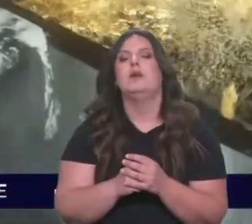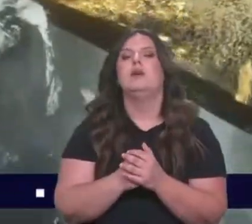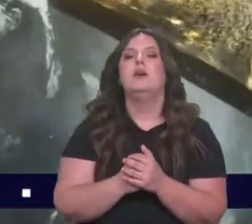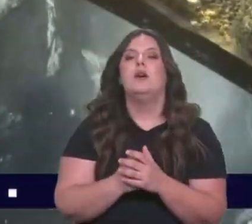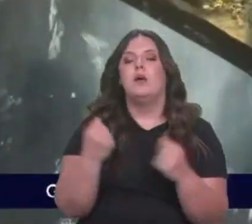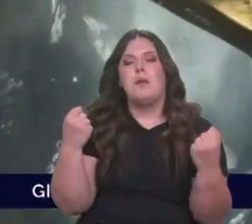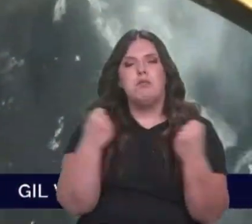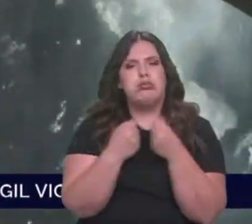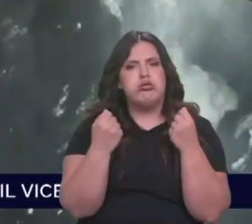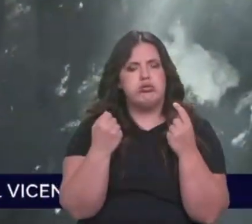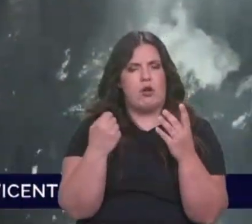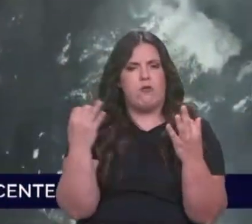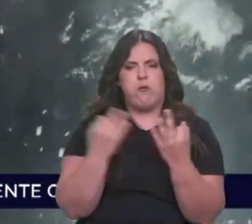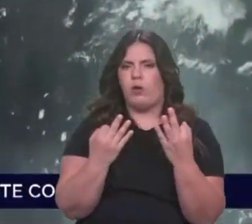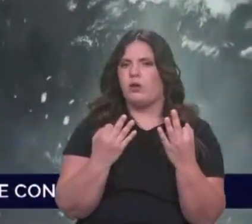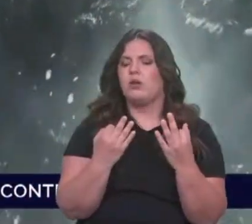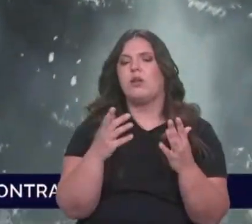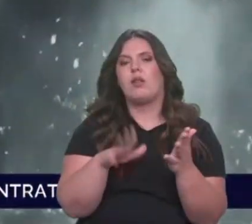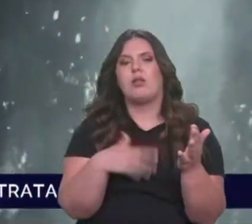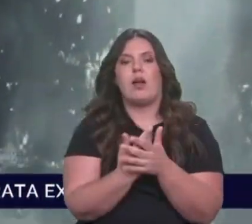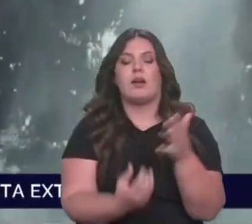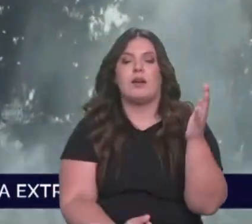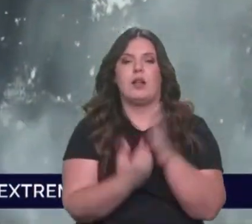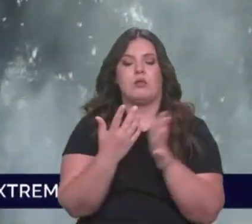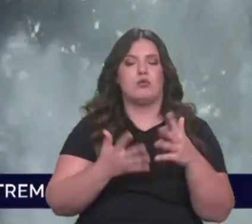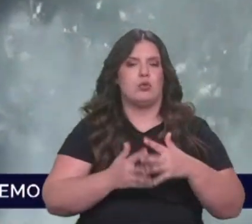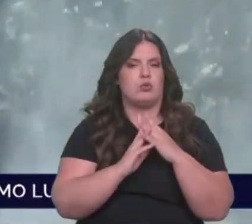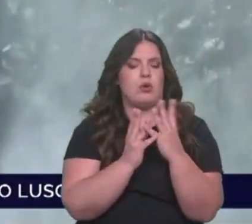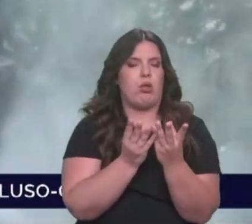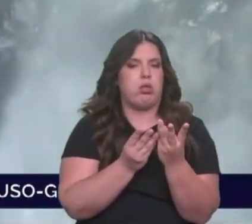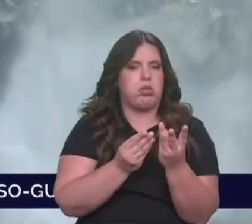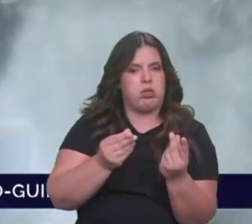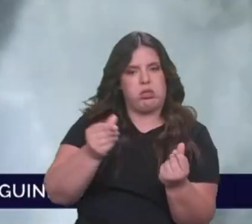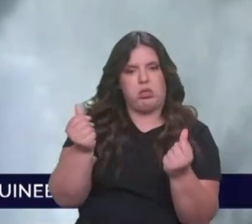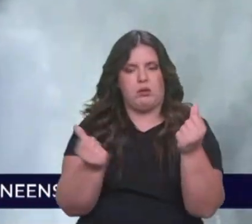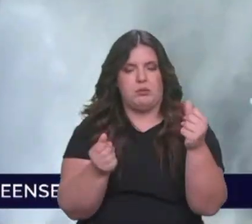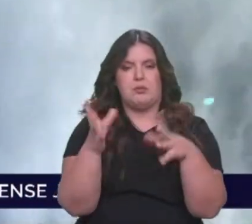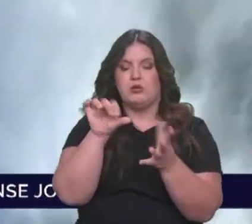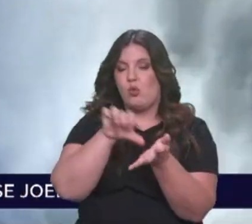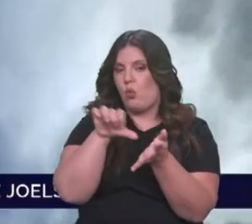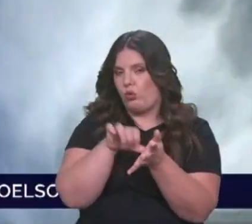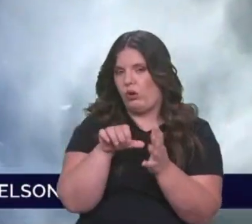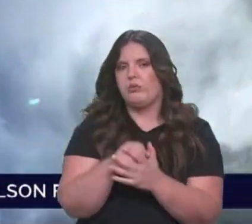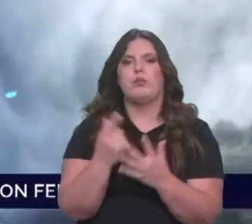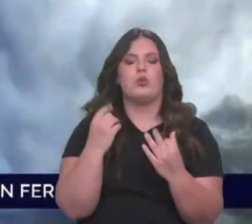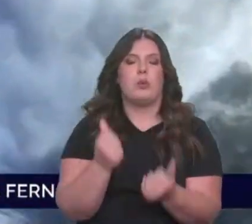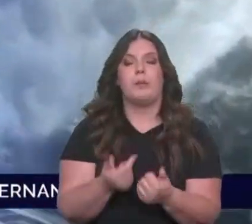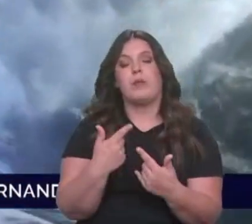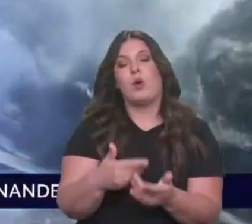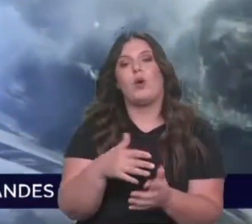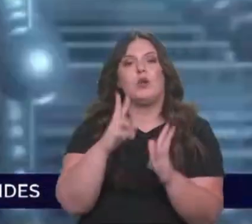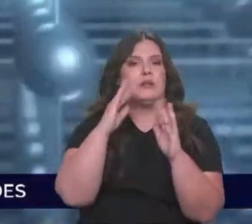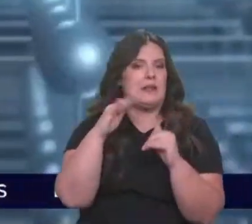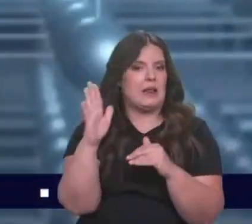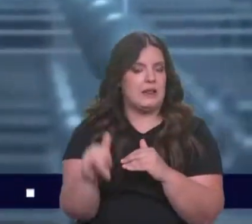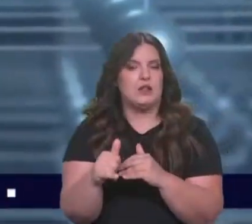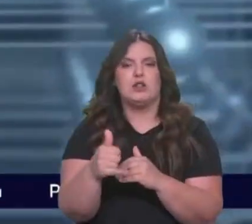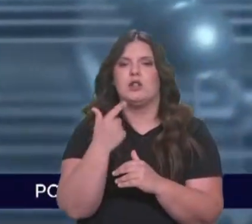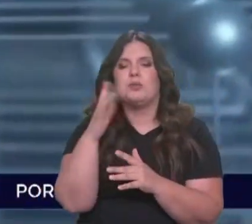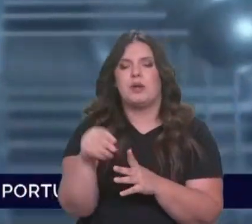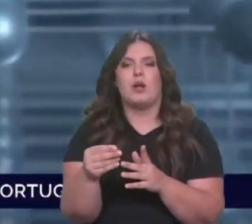colisão maciça terá, no fundo, criado essa estrutura mais fluida no núcleo de Júpiter. Muito bem. Agora os cientistas da NASA, e não só, pegaram